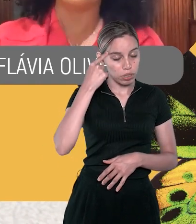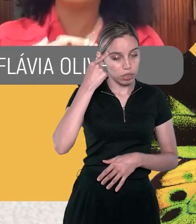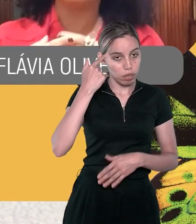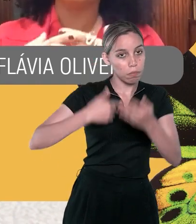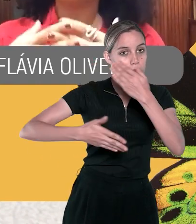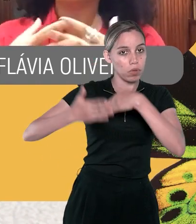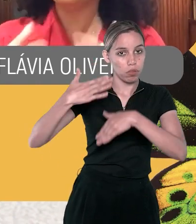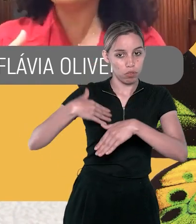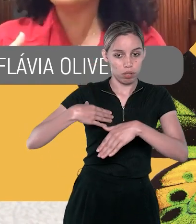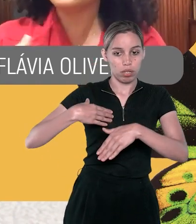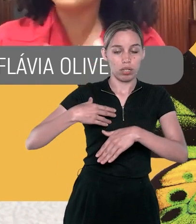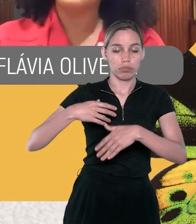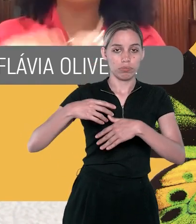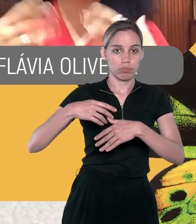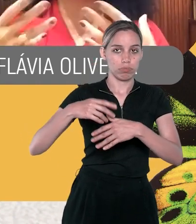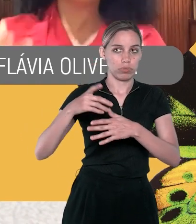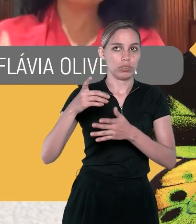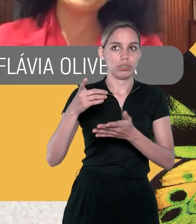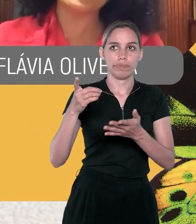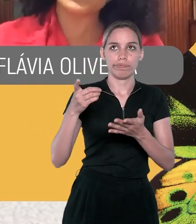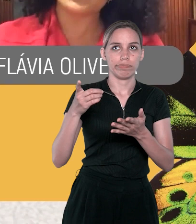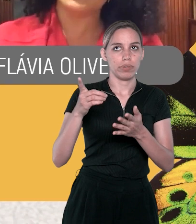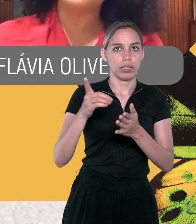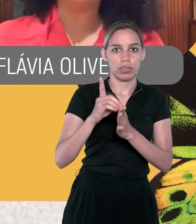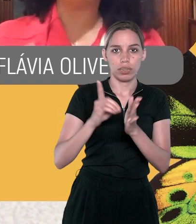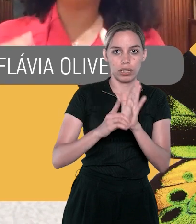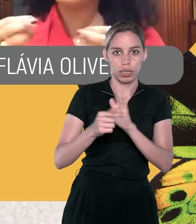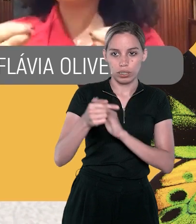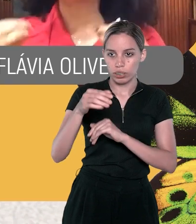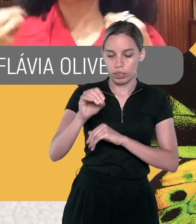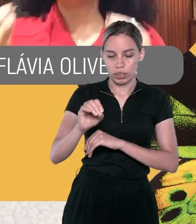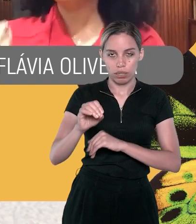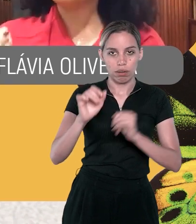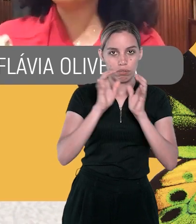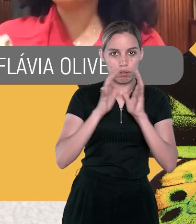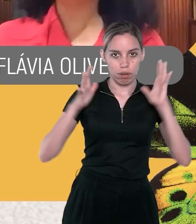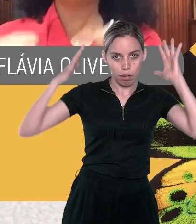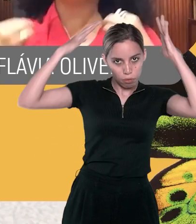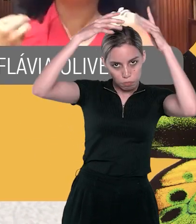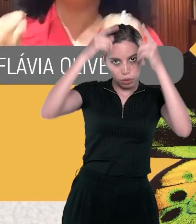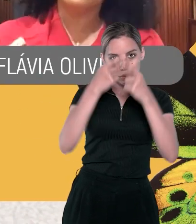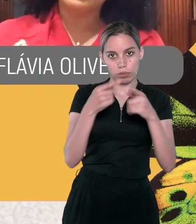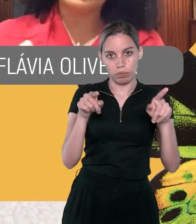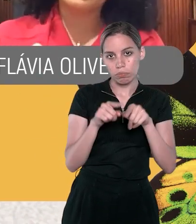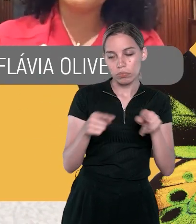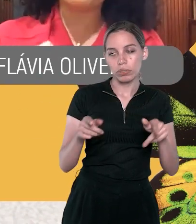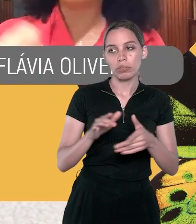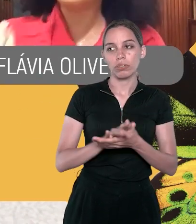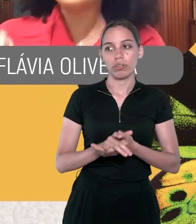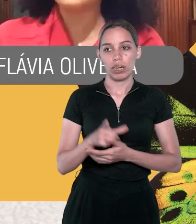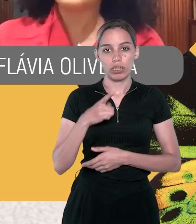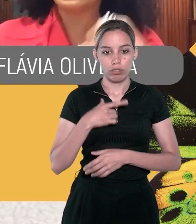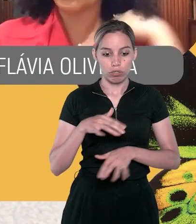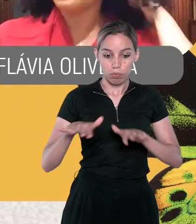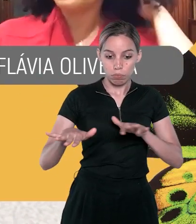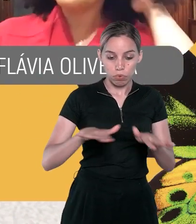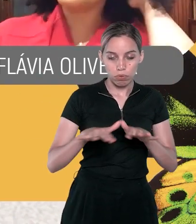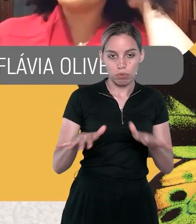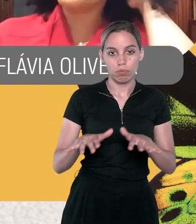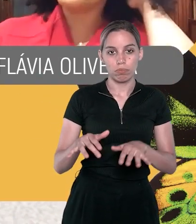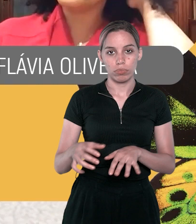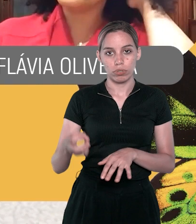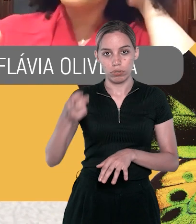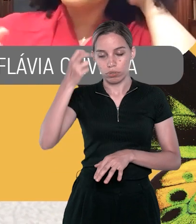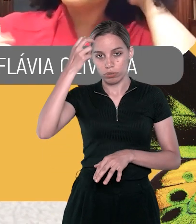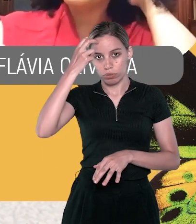70, né, na soul music, na black music, era um movimento cultural de valorização